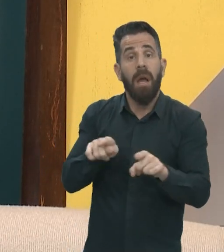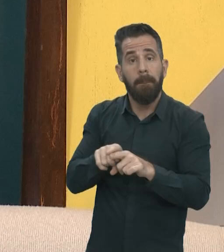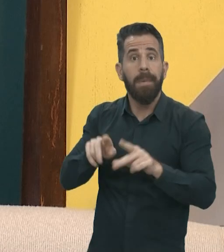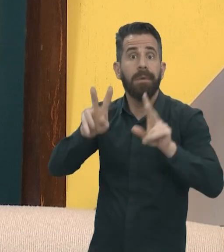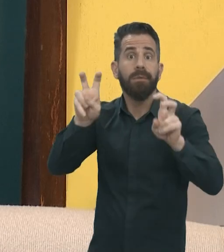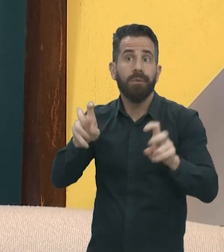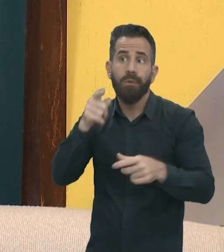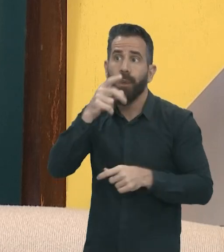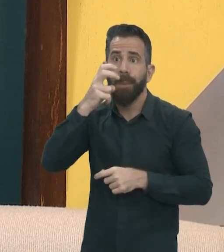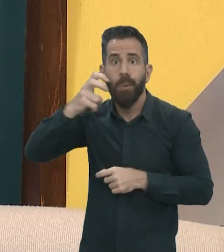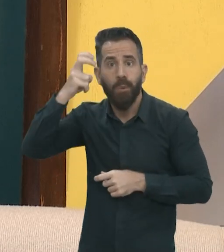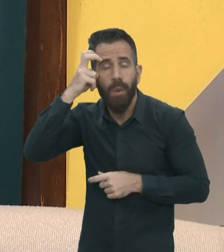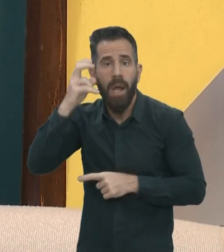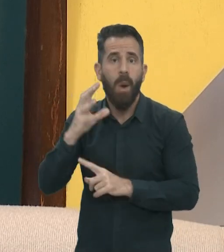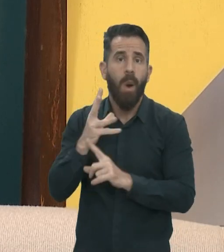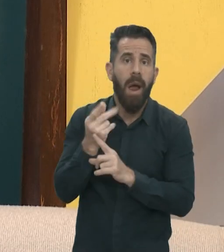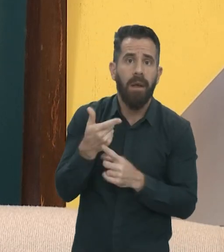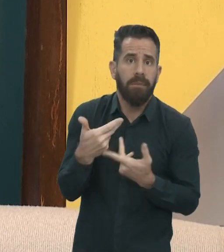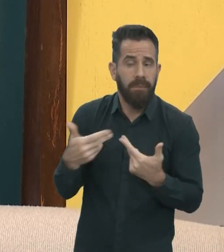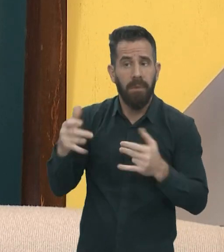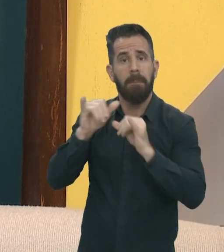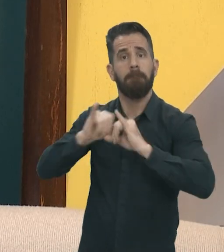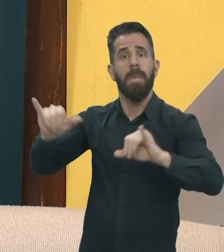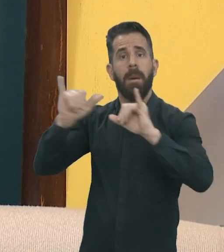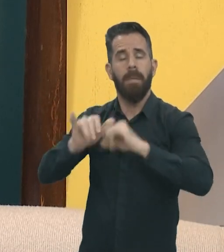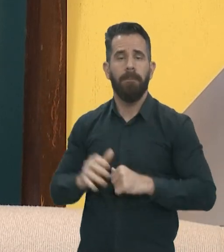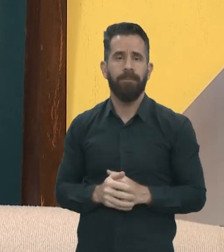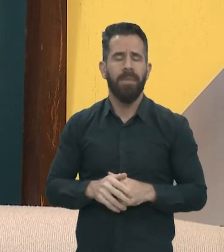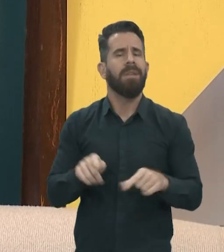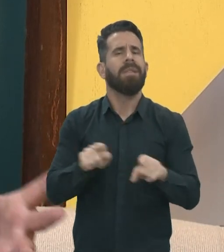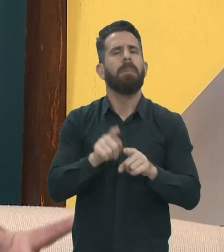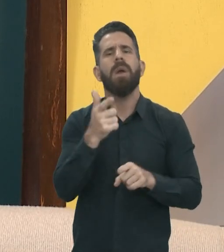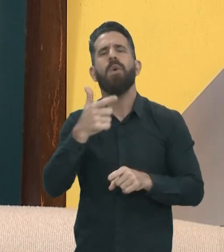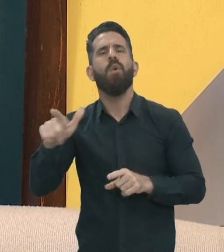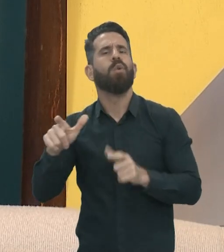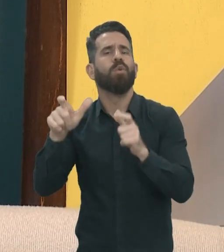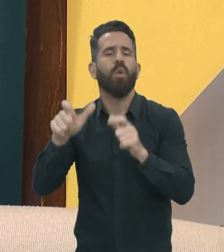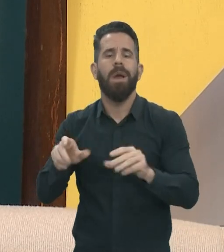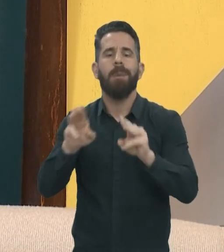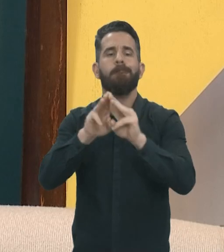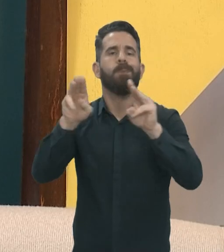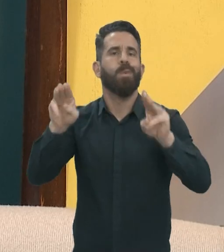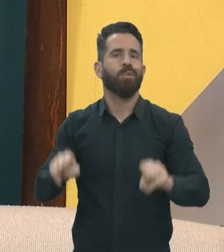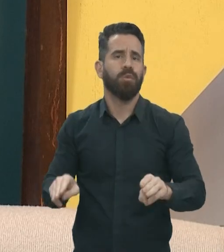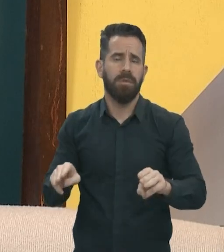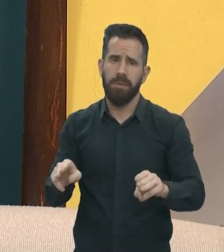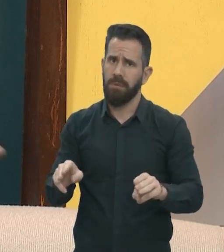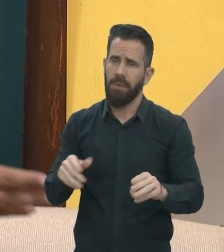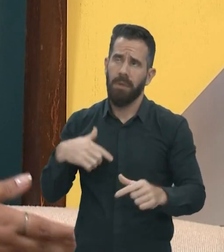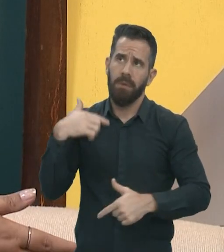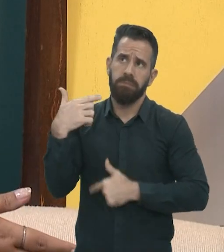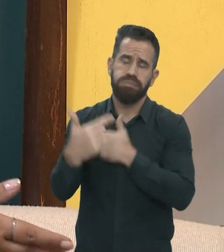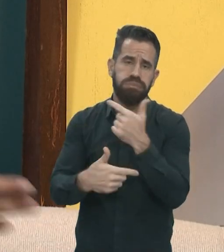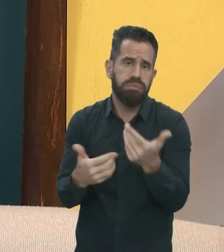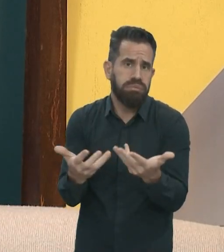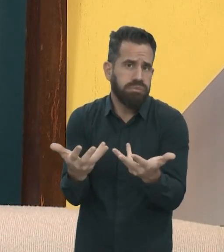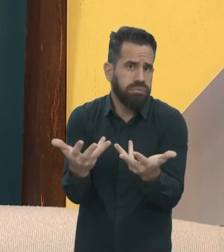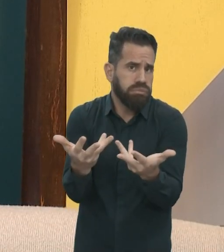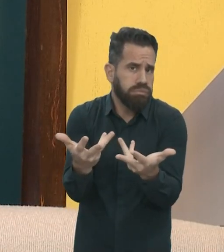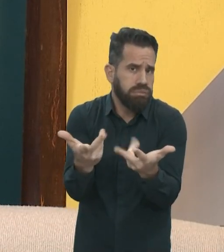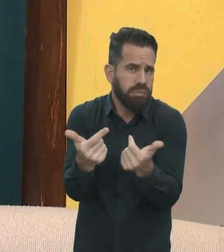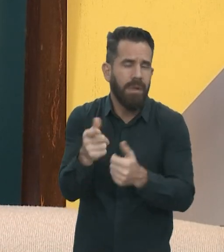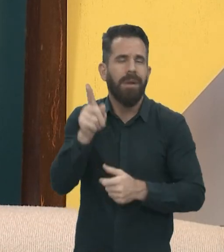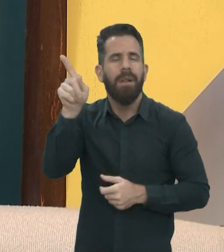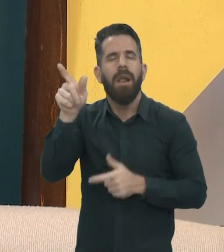culturais e artísticas da UFG. Nós temos os museus, né, que fazem atividades fantásticas de extensão, o Museu Antropológico, né,